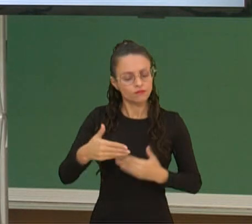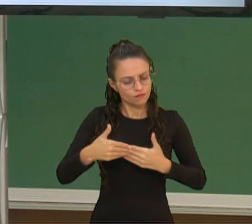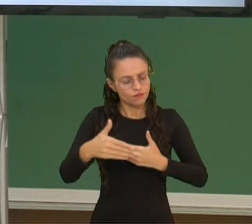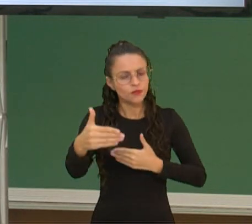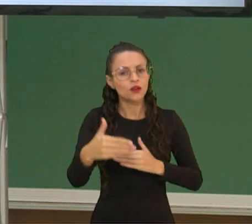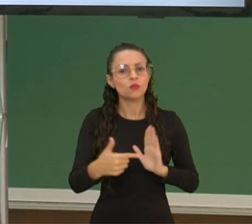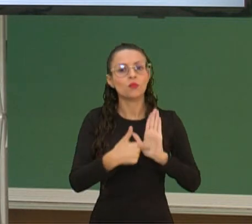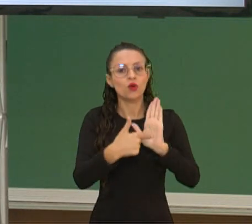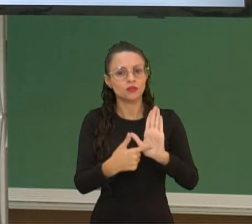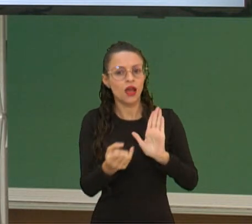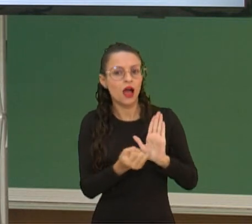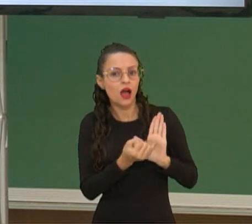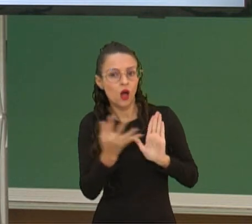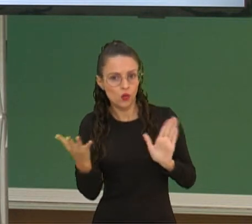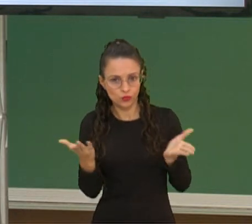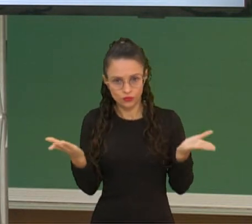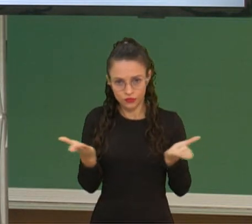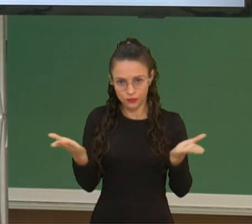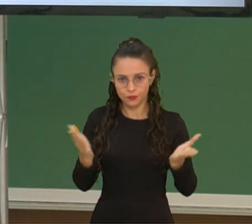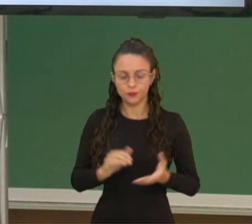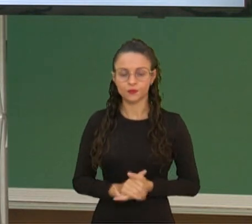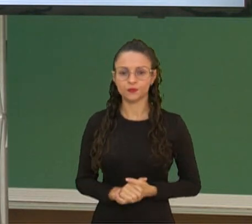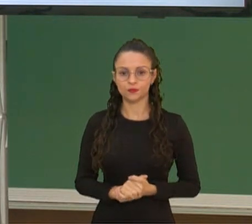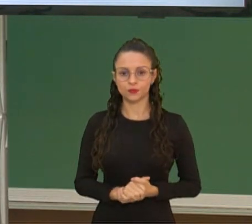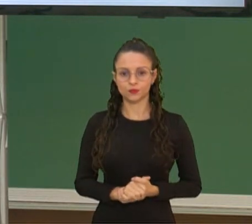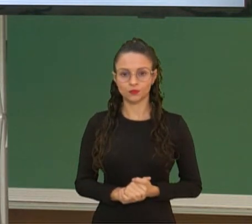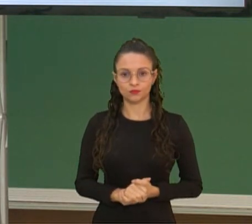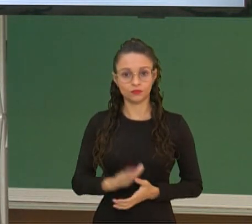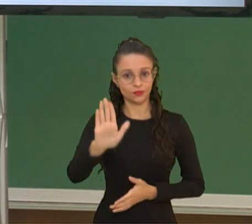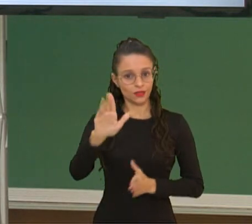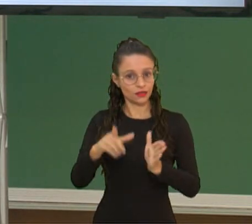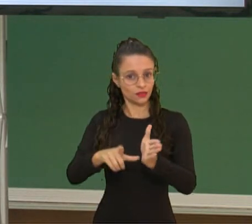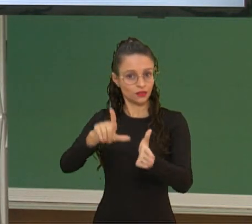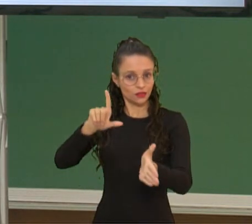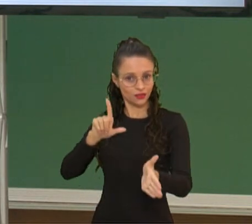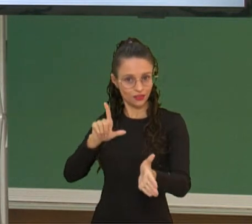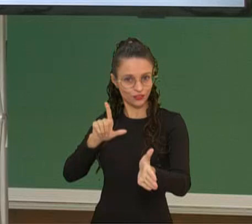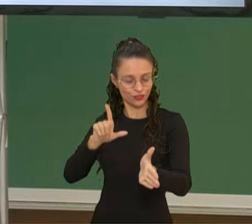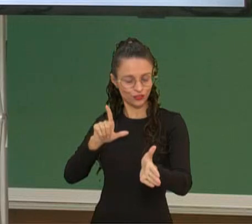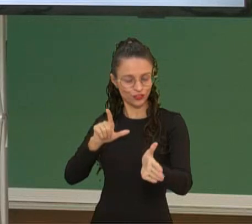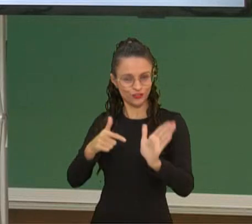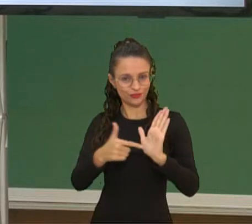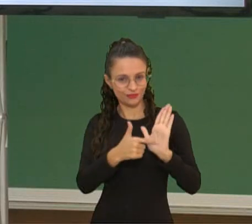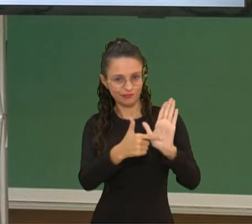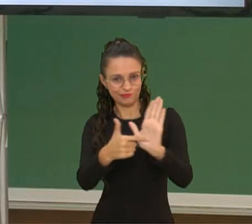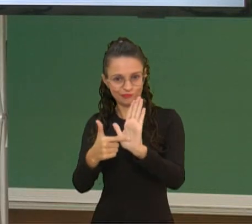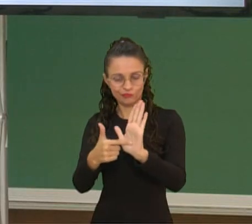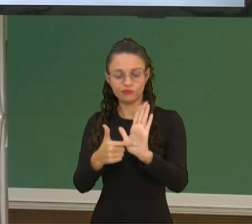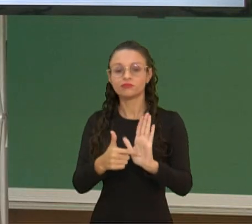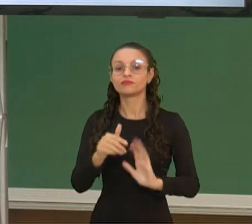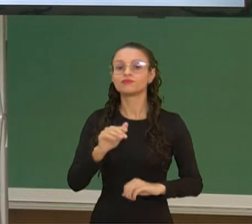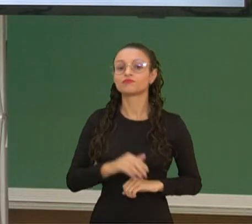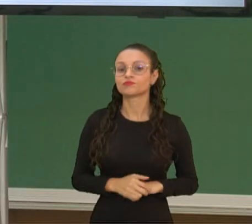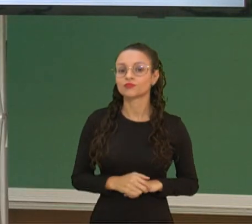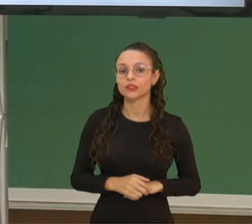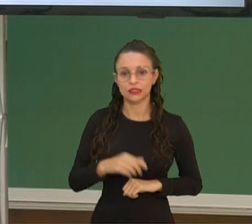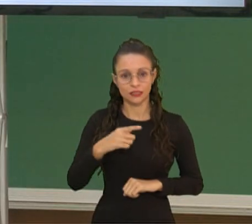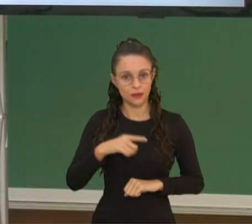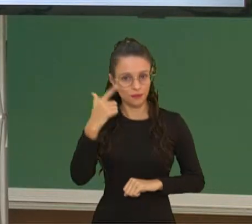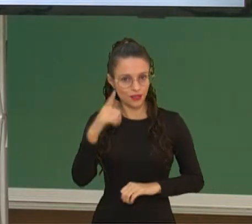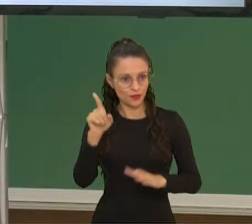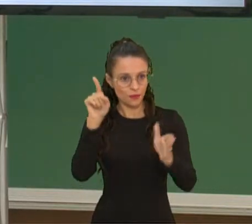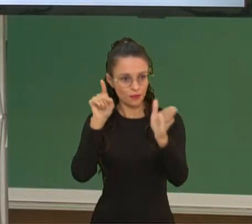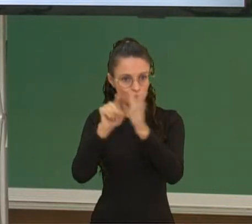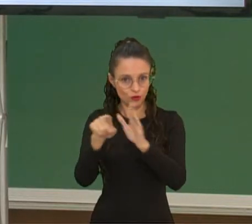alguns deles agora vamos lá é mas antes da gente conhecer eles temos